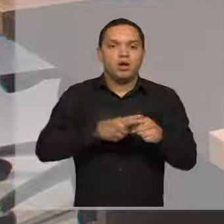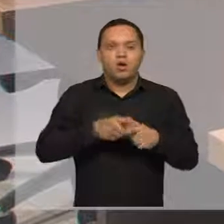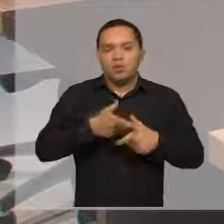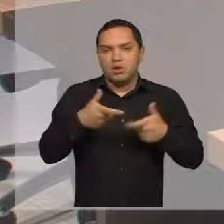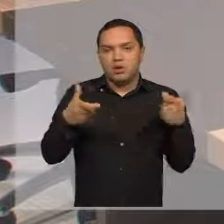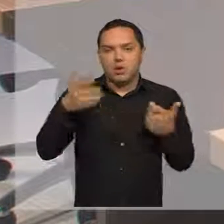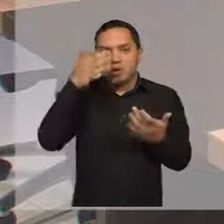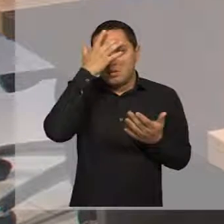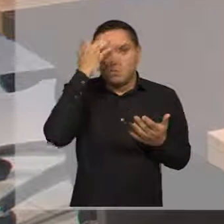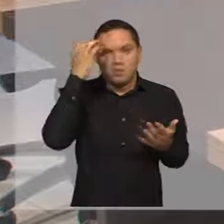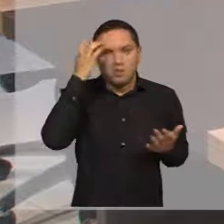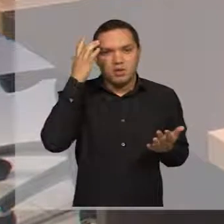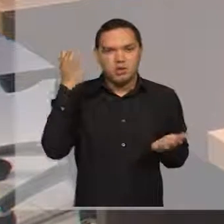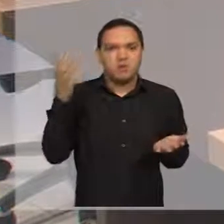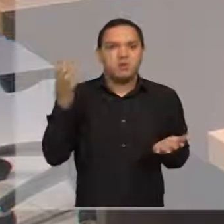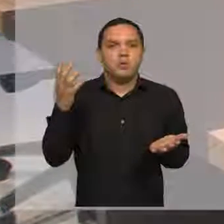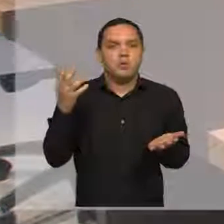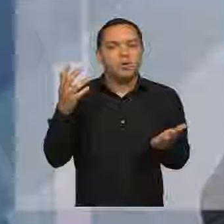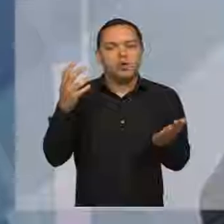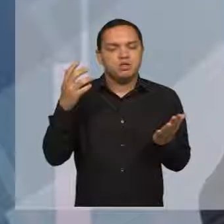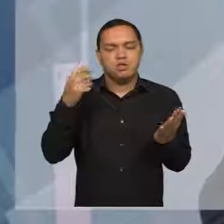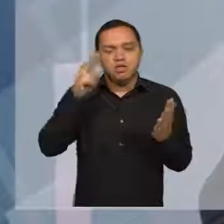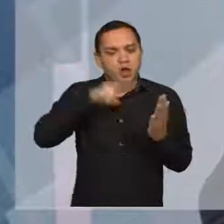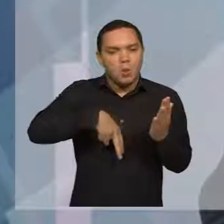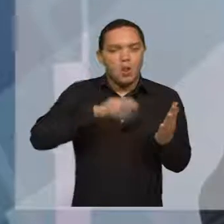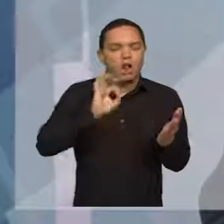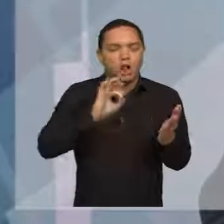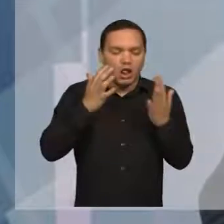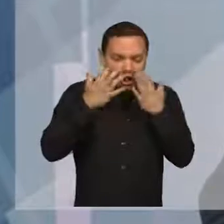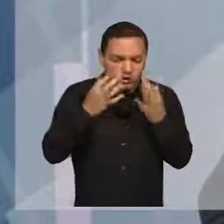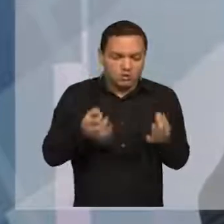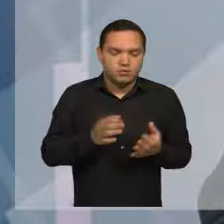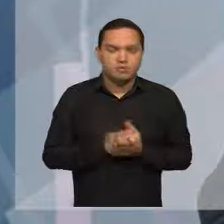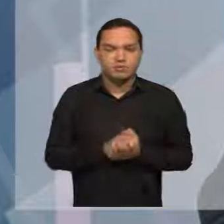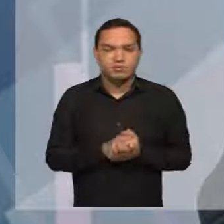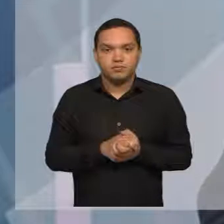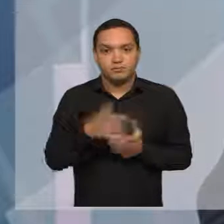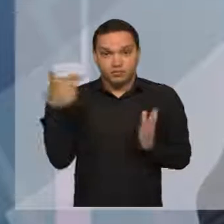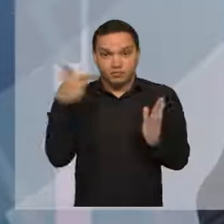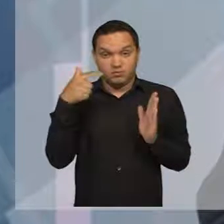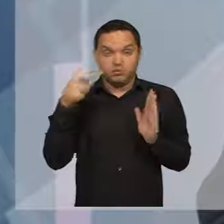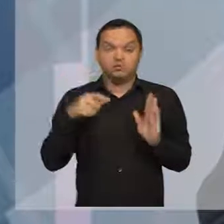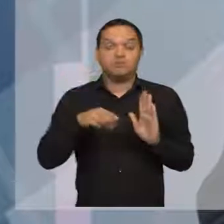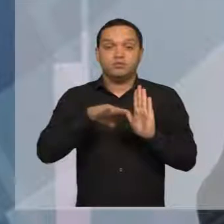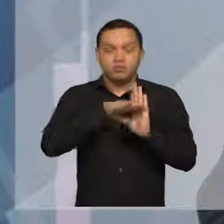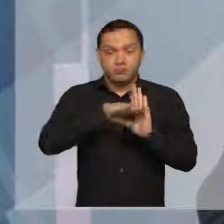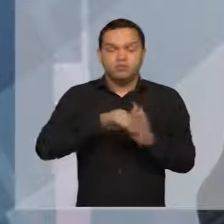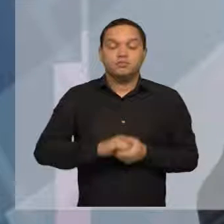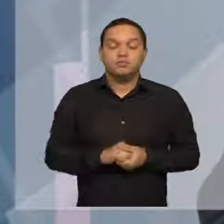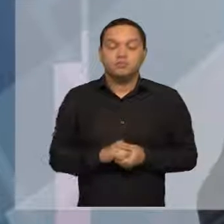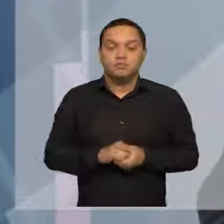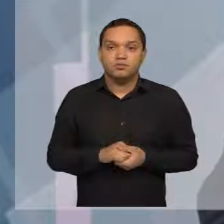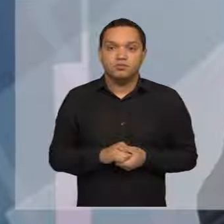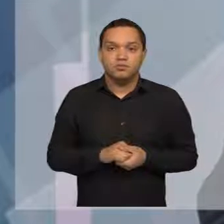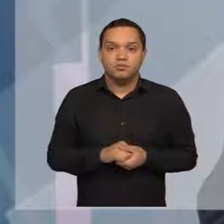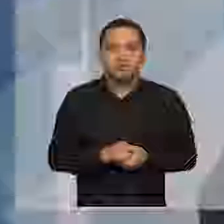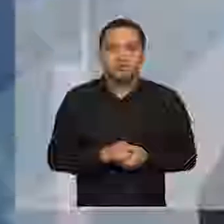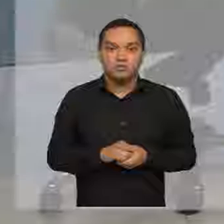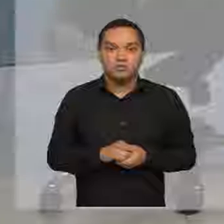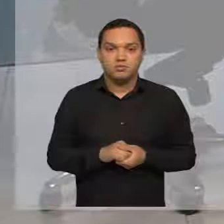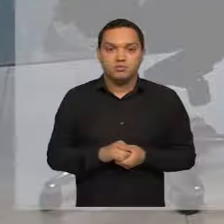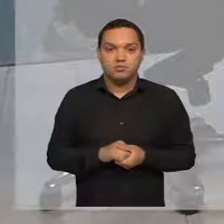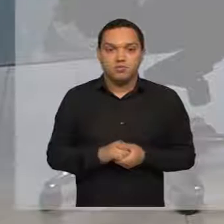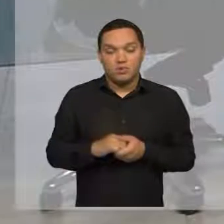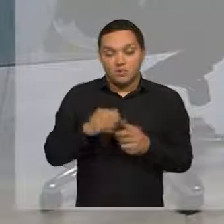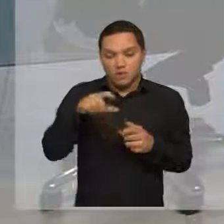cuidado, porque não tem a obrigação que nós temos de ler essas coisas atentamente. O segundo item diz assim: não estão necessariamente